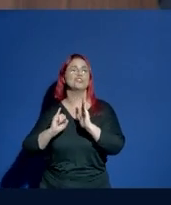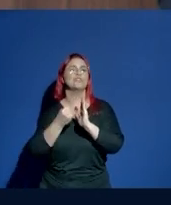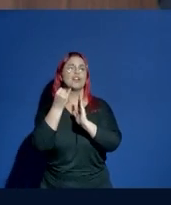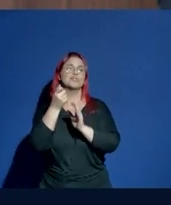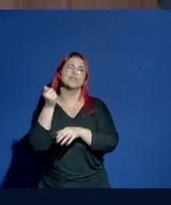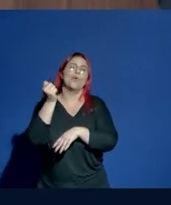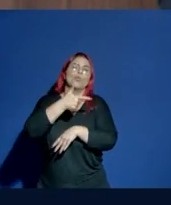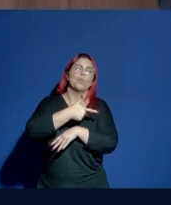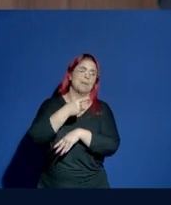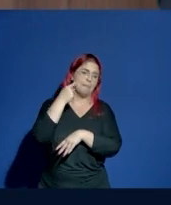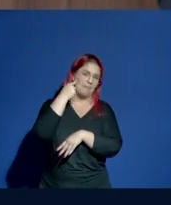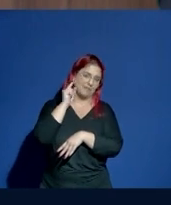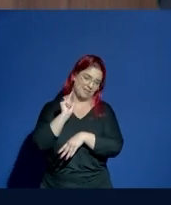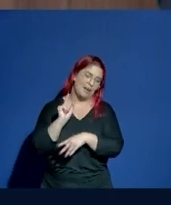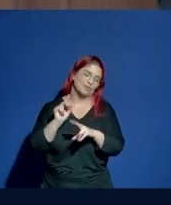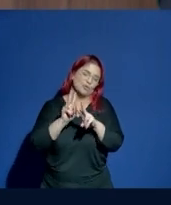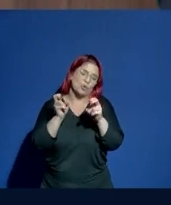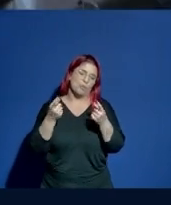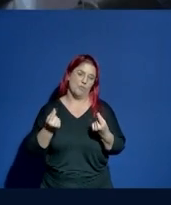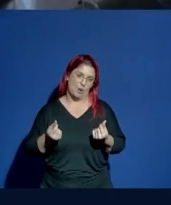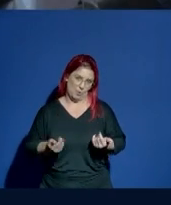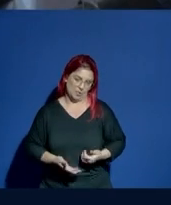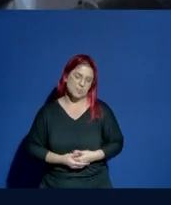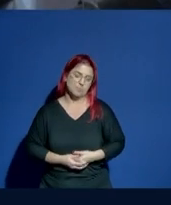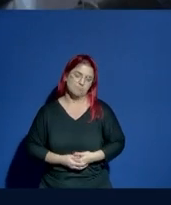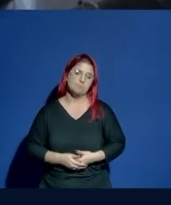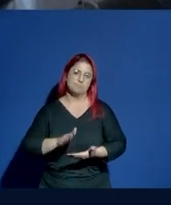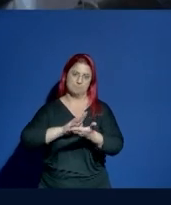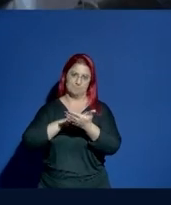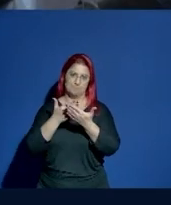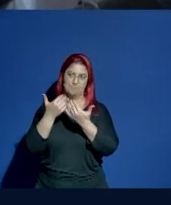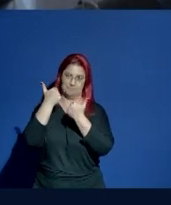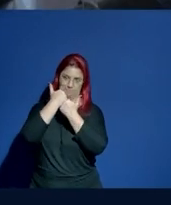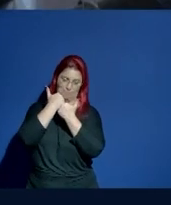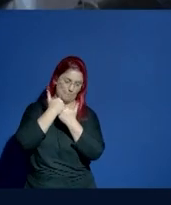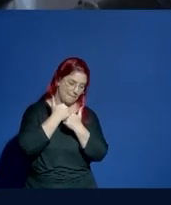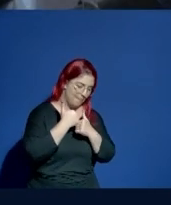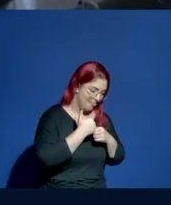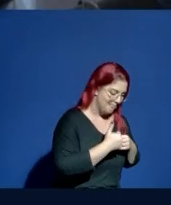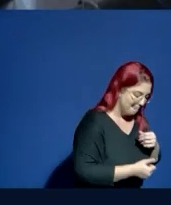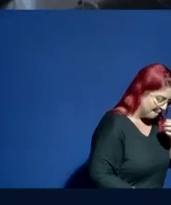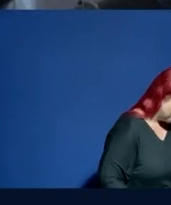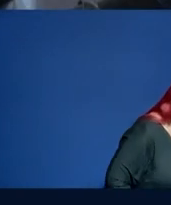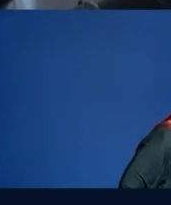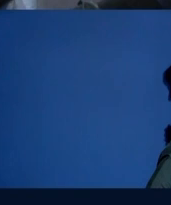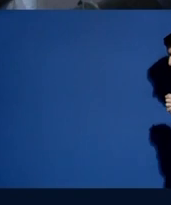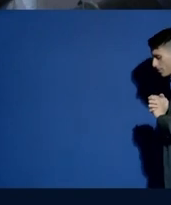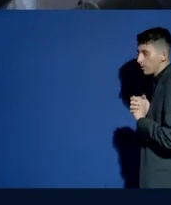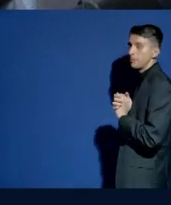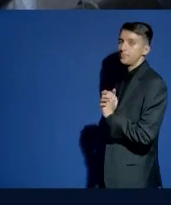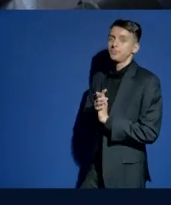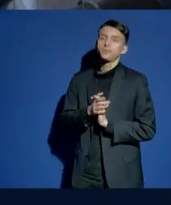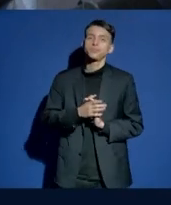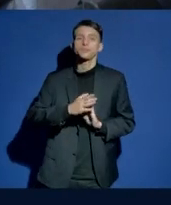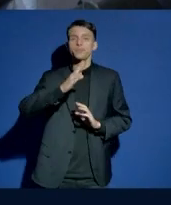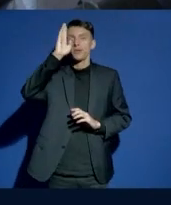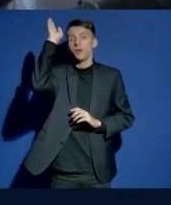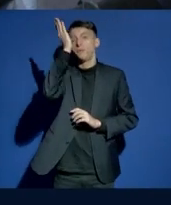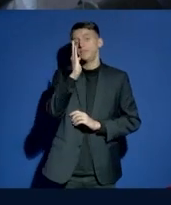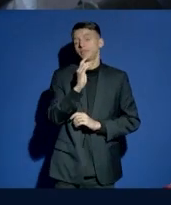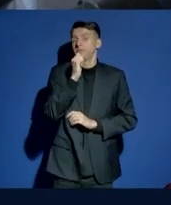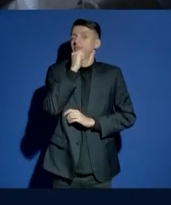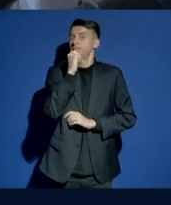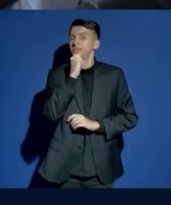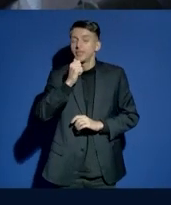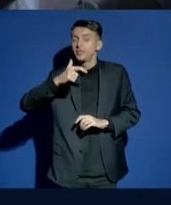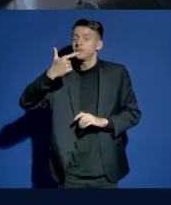de produtos de menor valor agregado. E eu acho que aí tem um ponto importante. O Brasil ainda não participa do que a